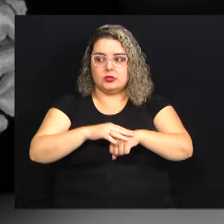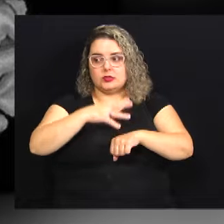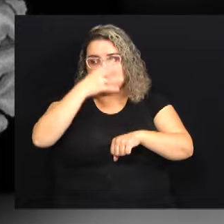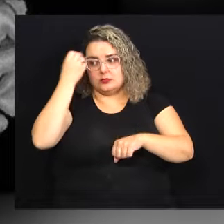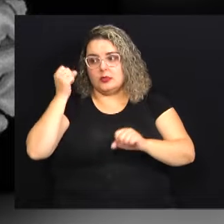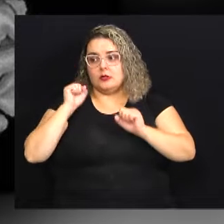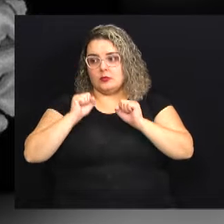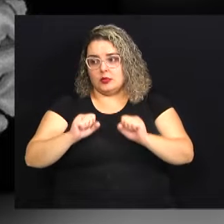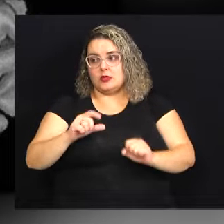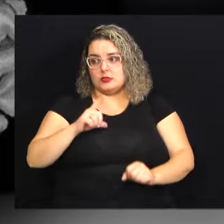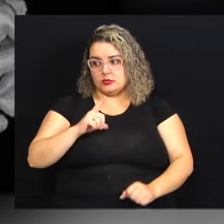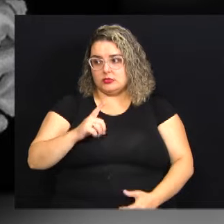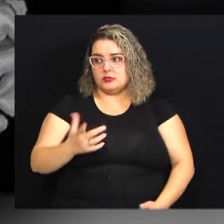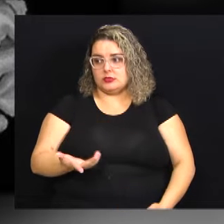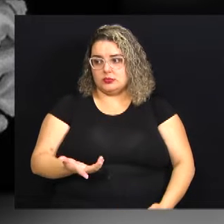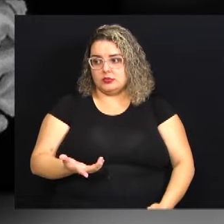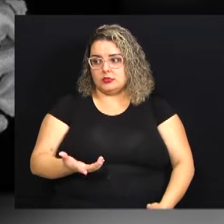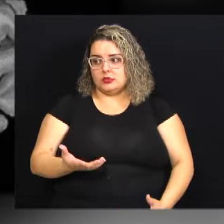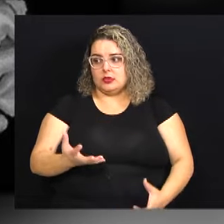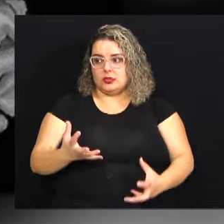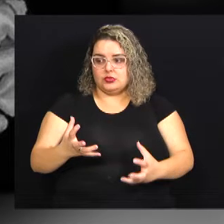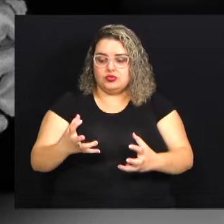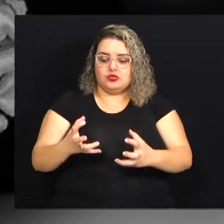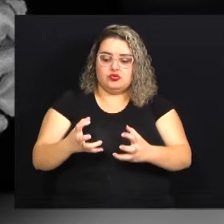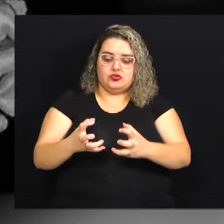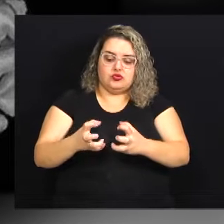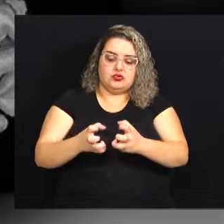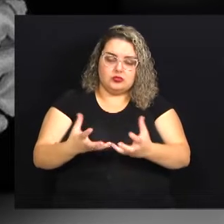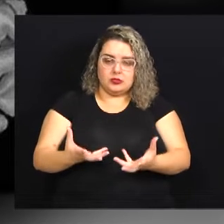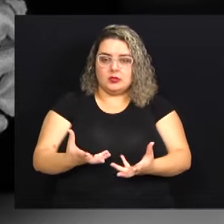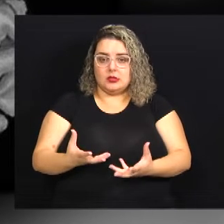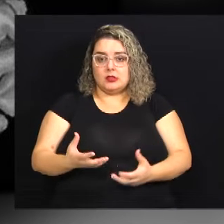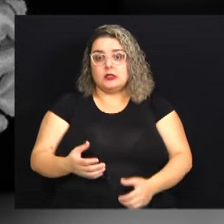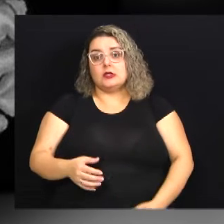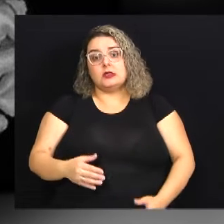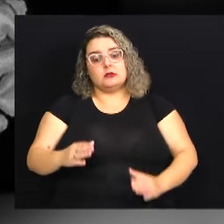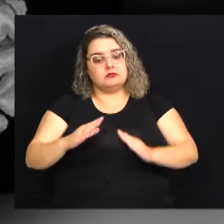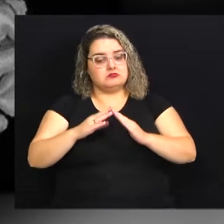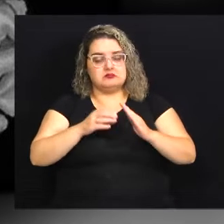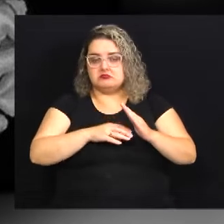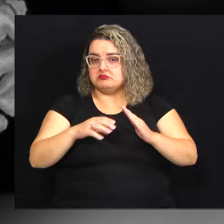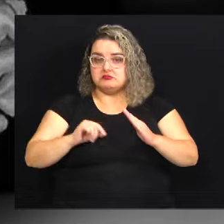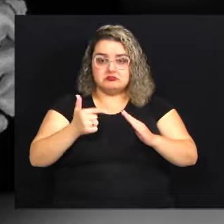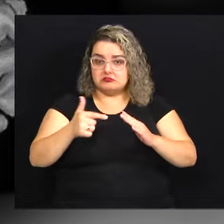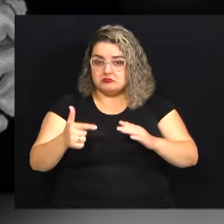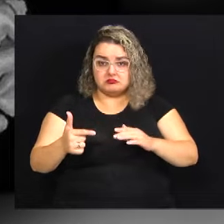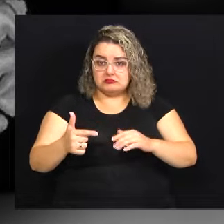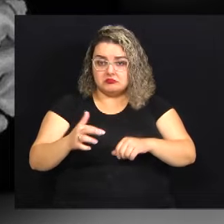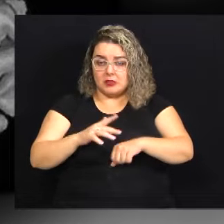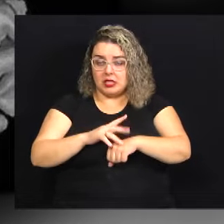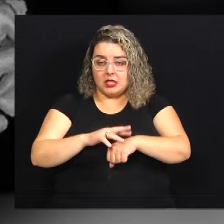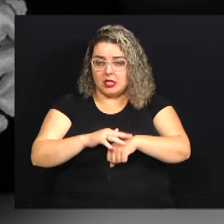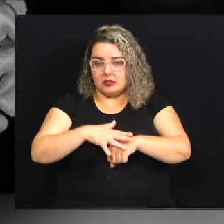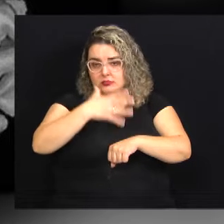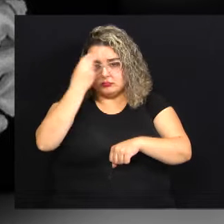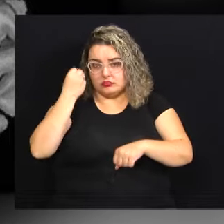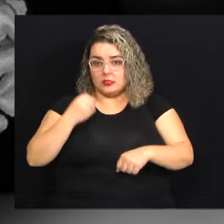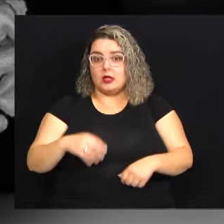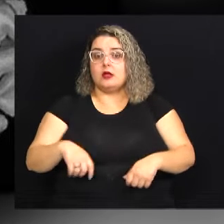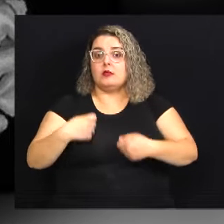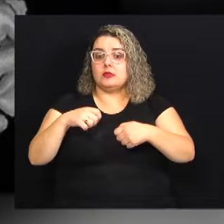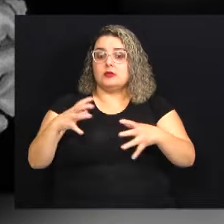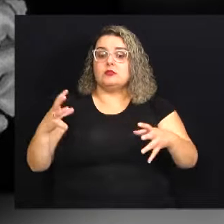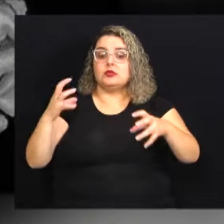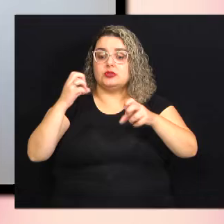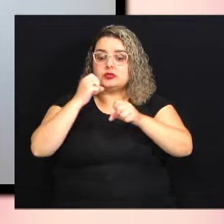uma pessoa com atrofia de hipocampo que clinicamente não tem Alzheimer. Então, eu preciso juntar